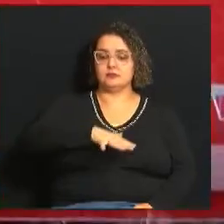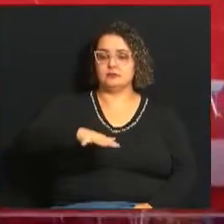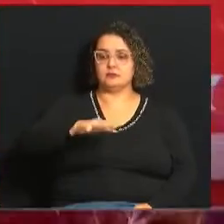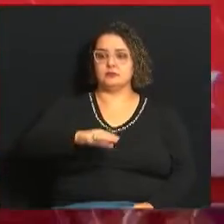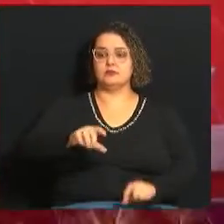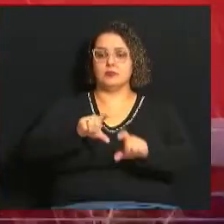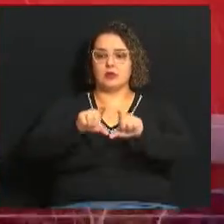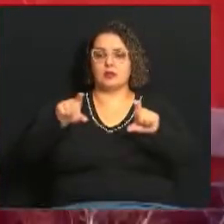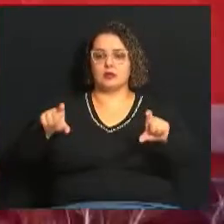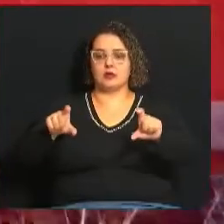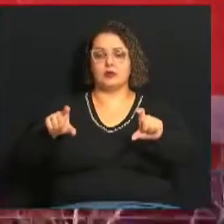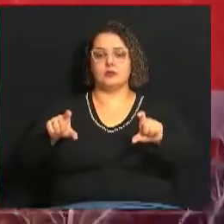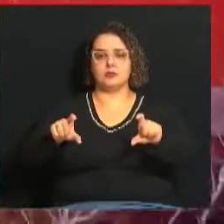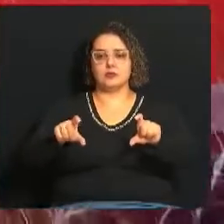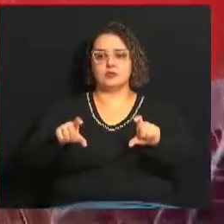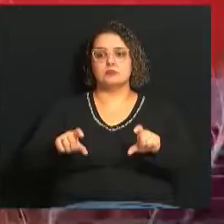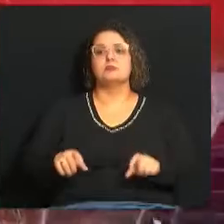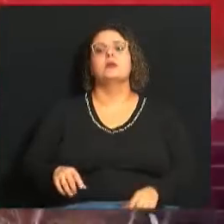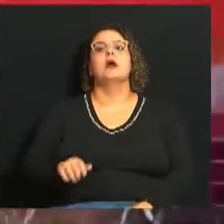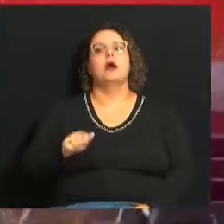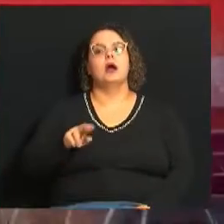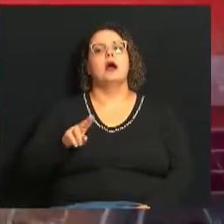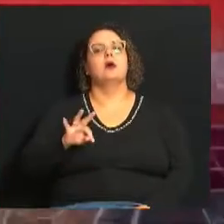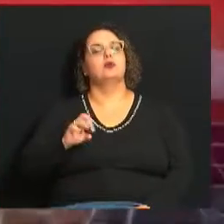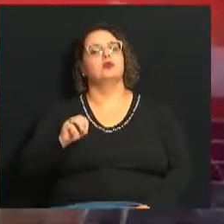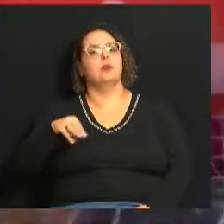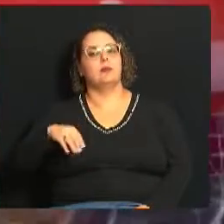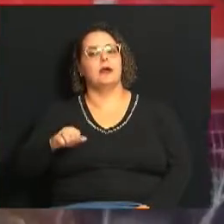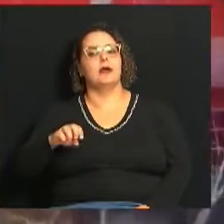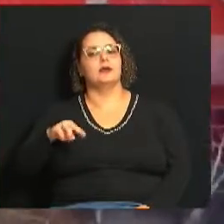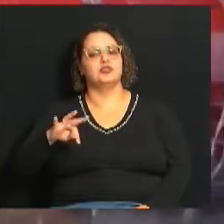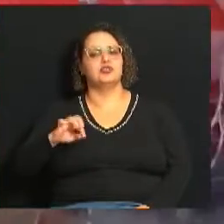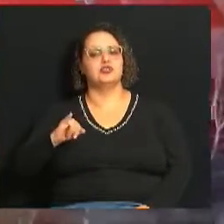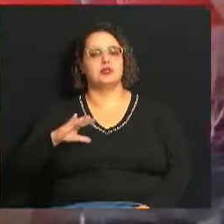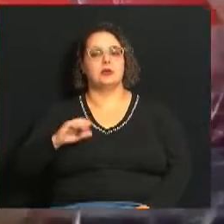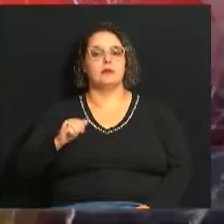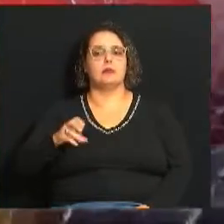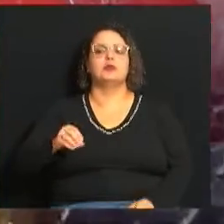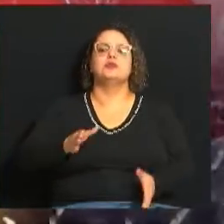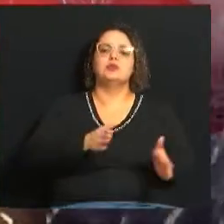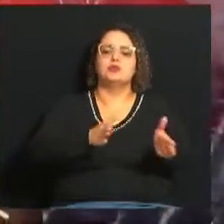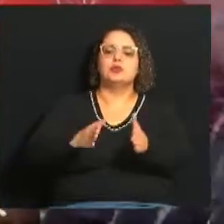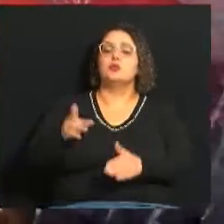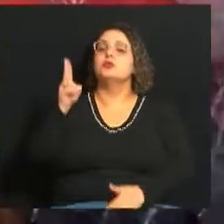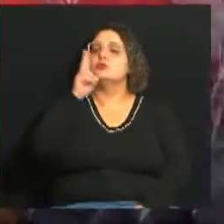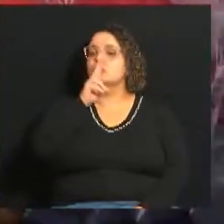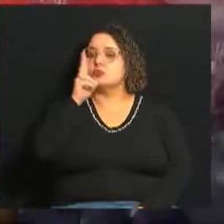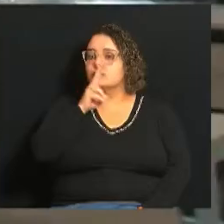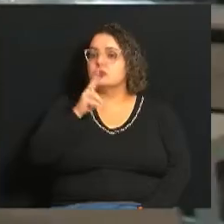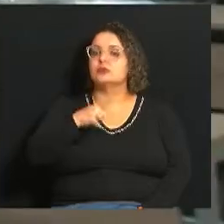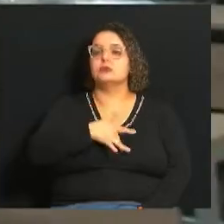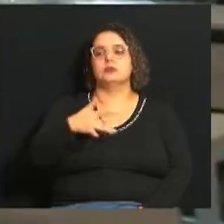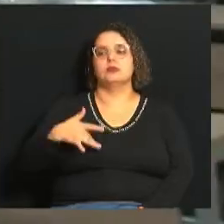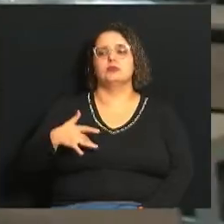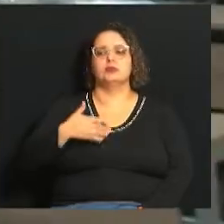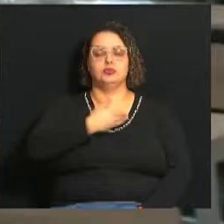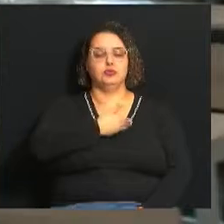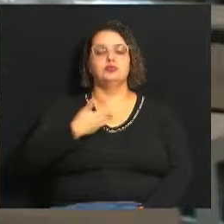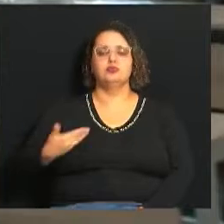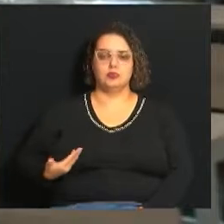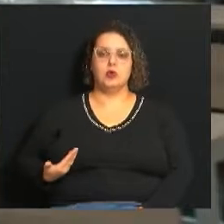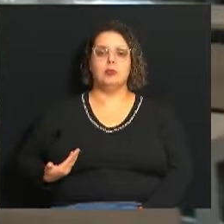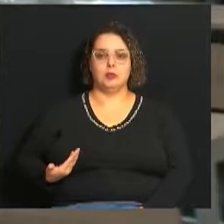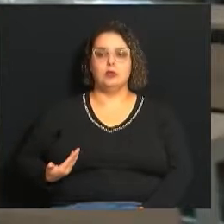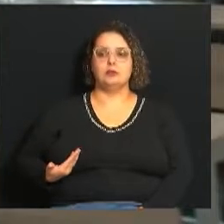serão prorrogados automaticamente enquanto perdurar a situação de emergência em saúde pública. Até que perdure